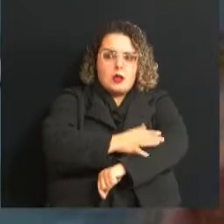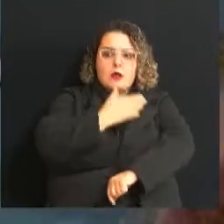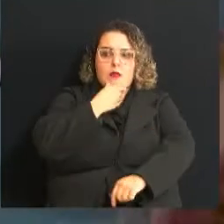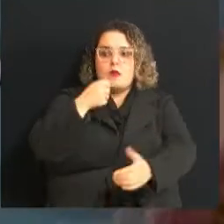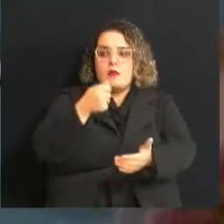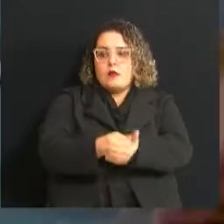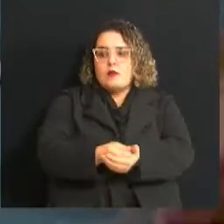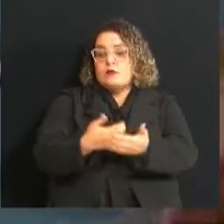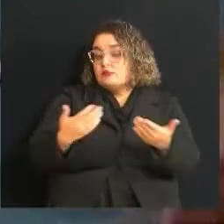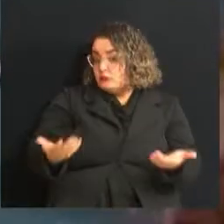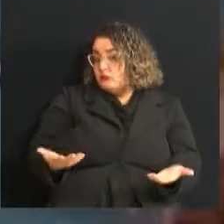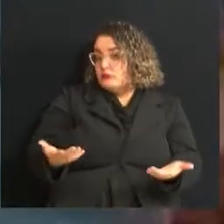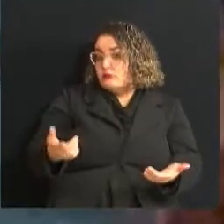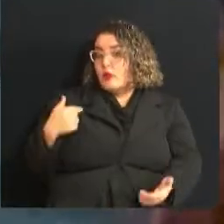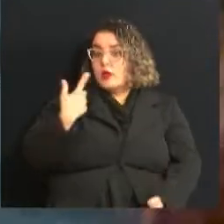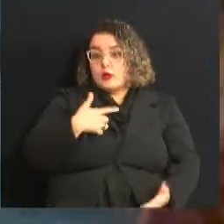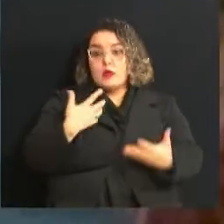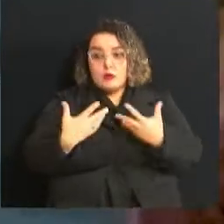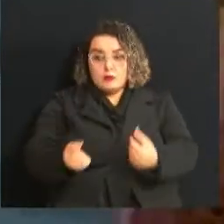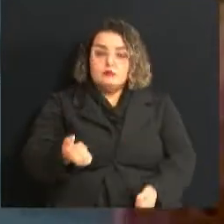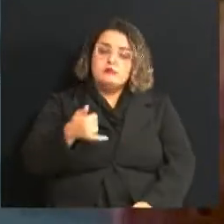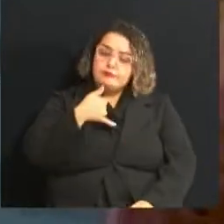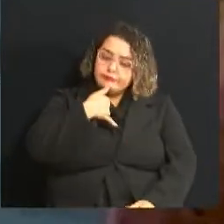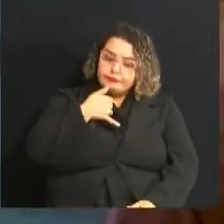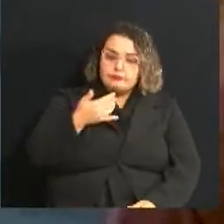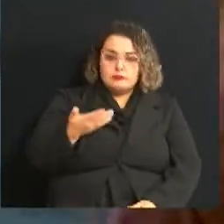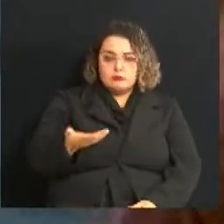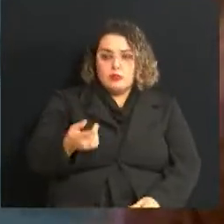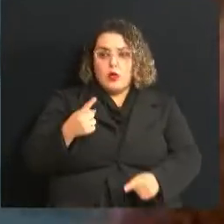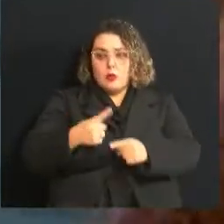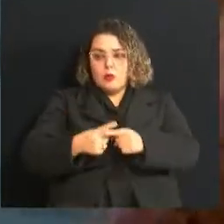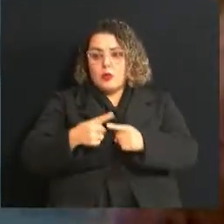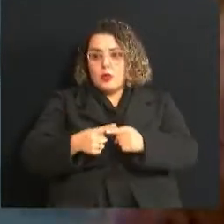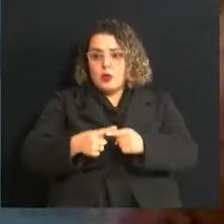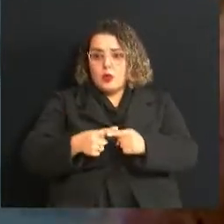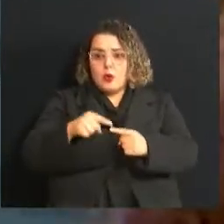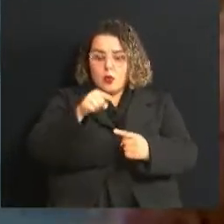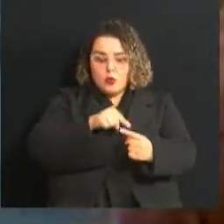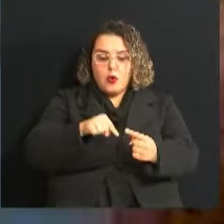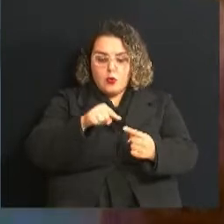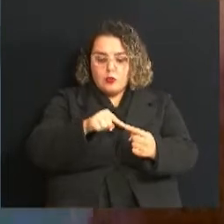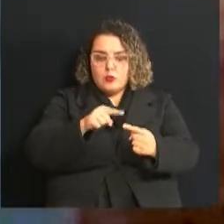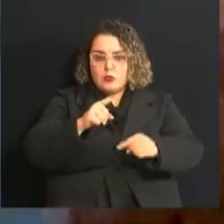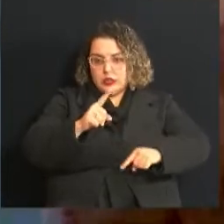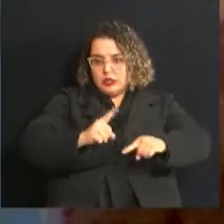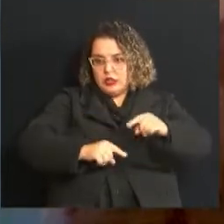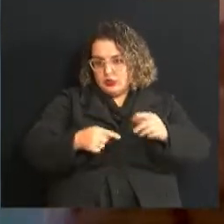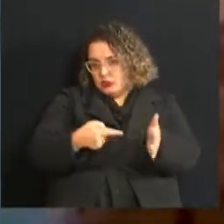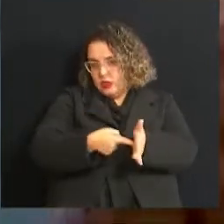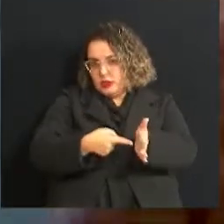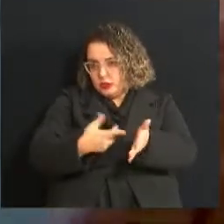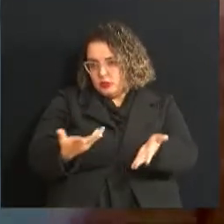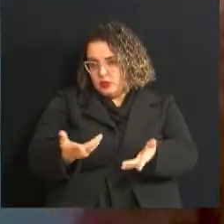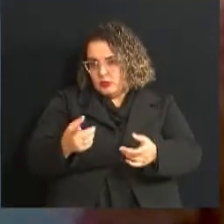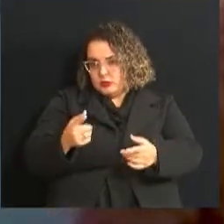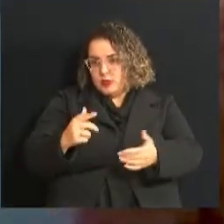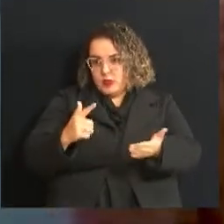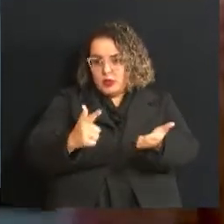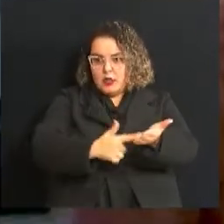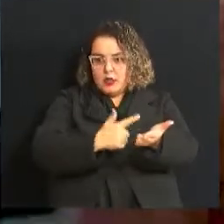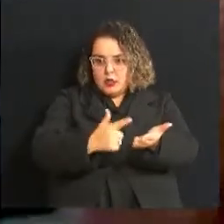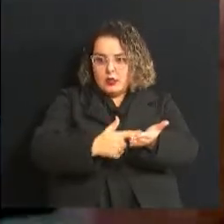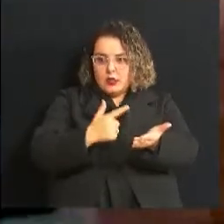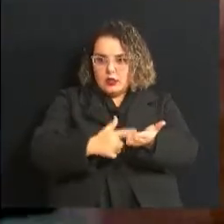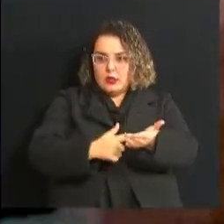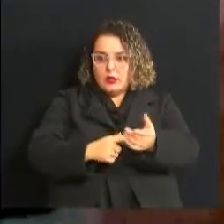A gente recebeu isso com muita tristeza, porque o objeto da denúncia foi uma cartilha que a gente chama de cartilha, mas é